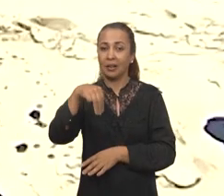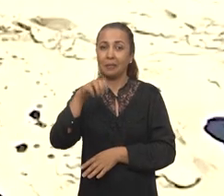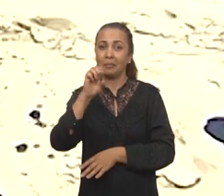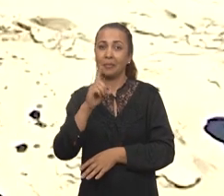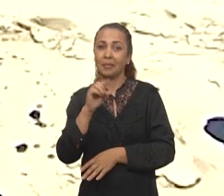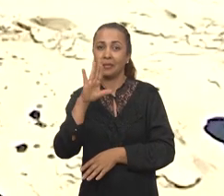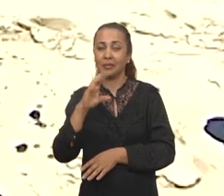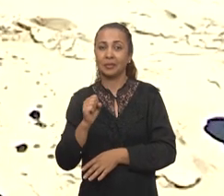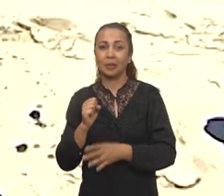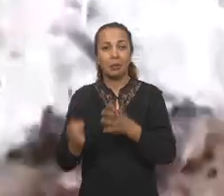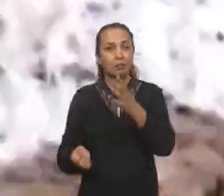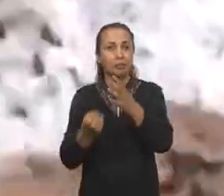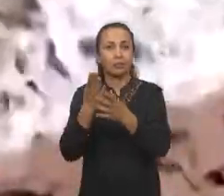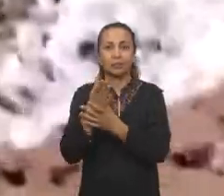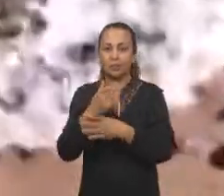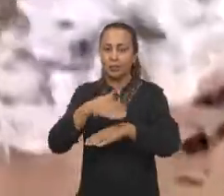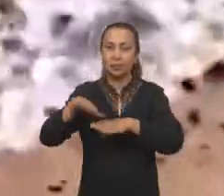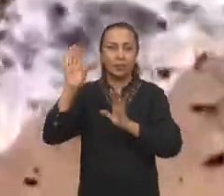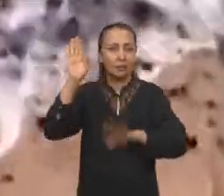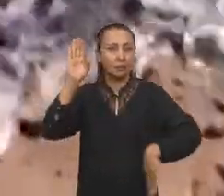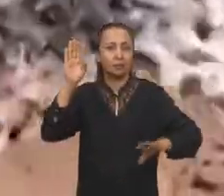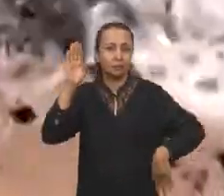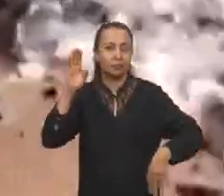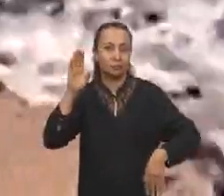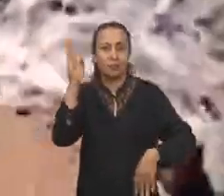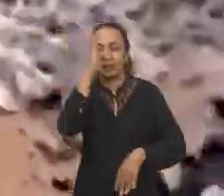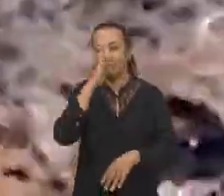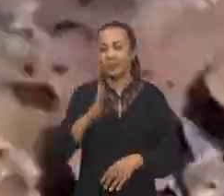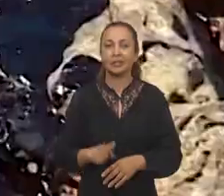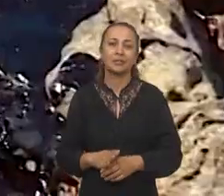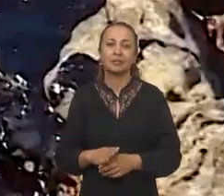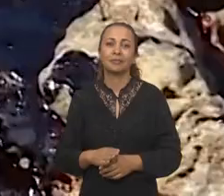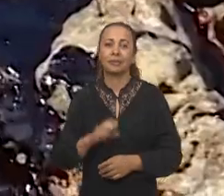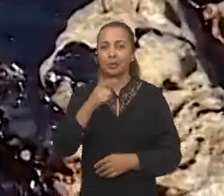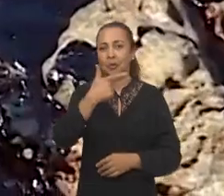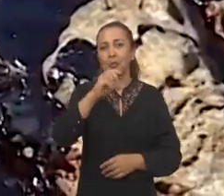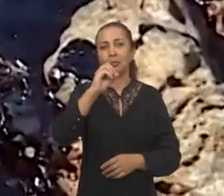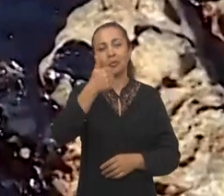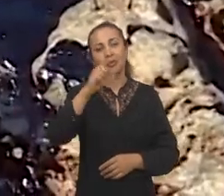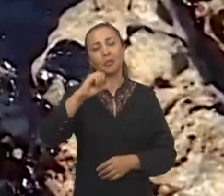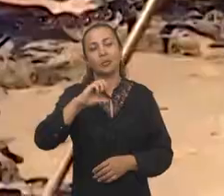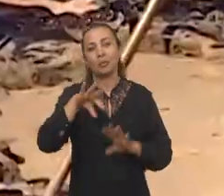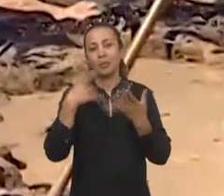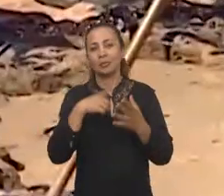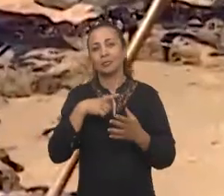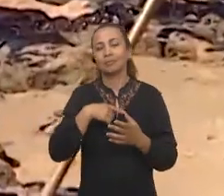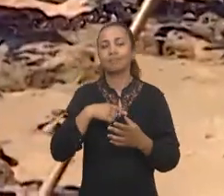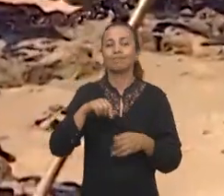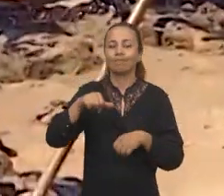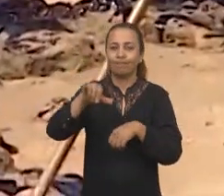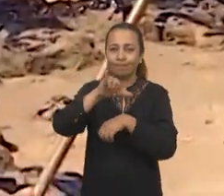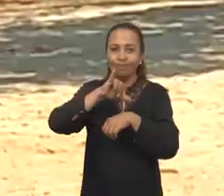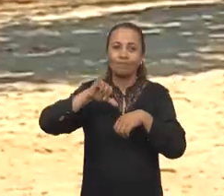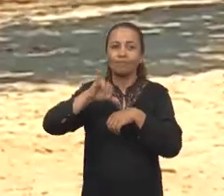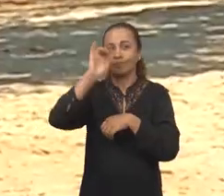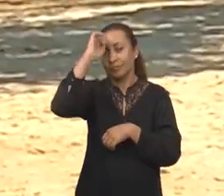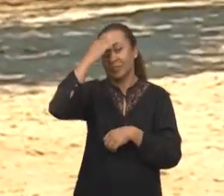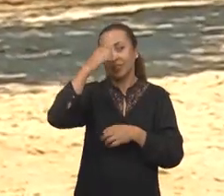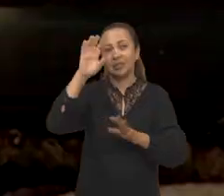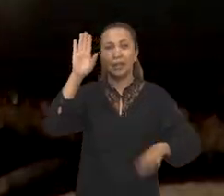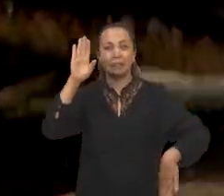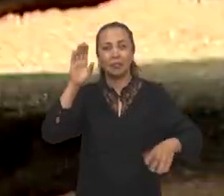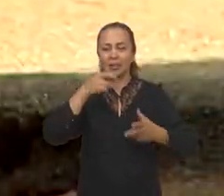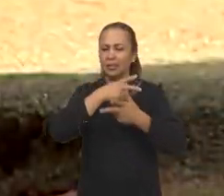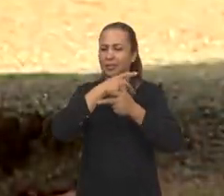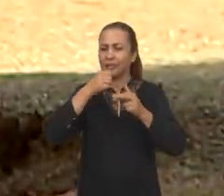aparecimento de petróleo no litoral e em 2019 quando toneladas do produto foram encontradas nas praias